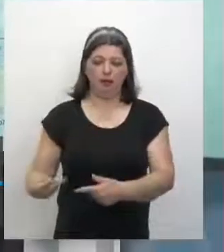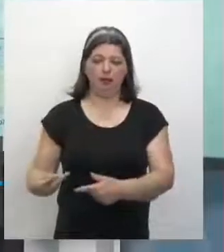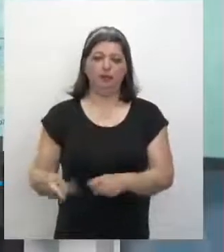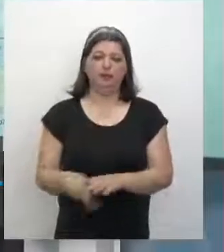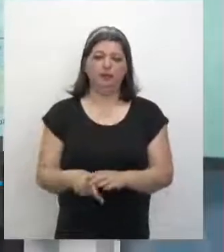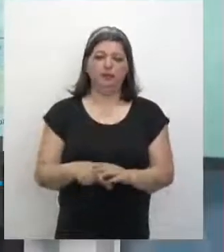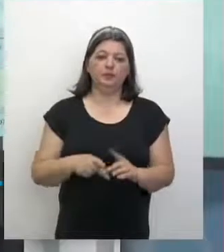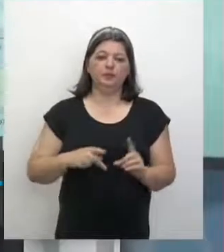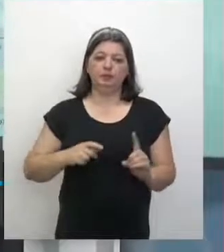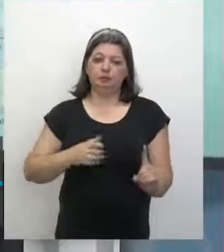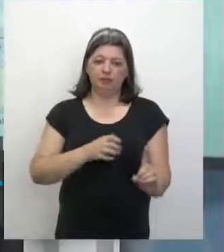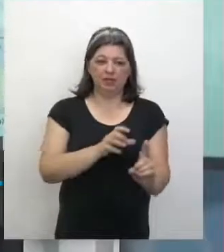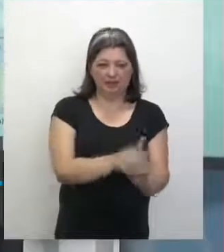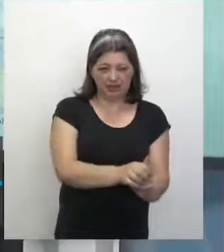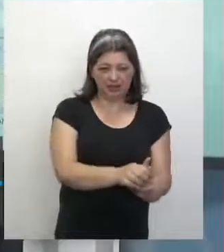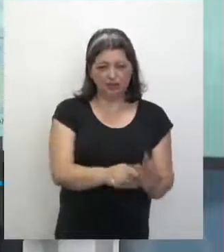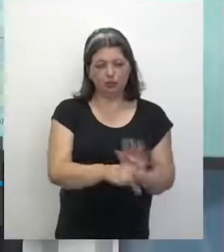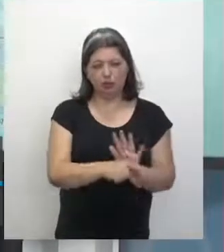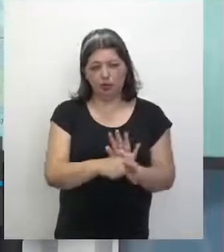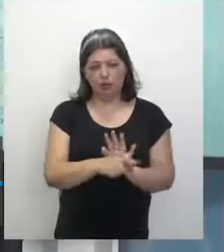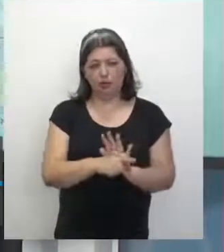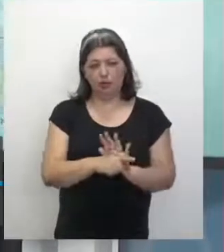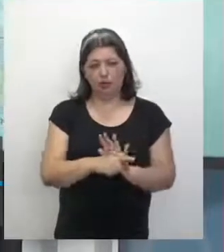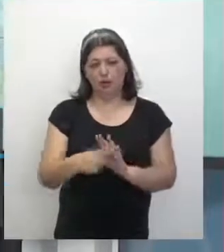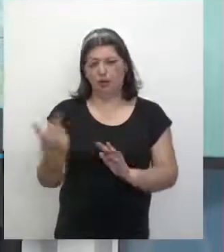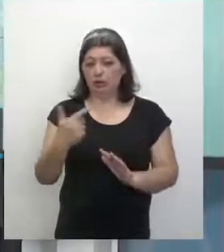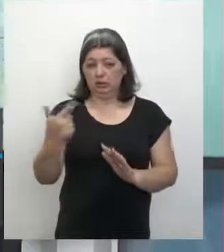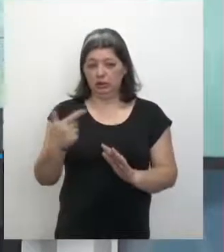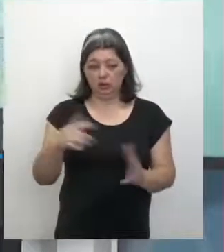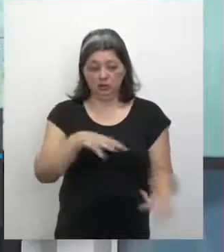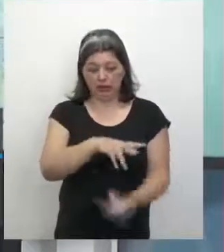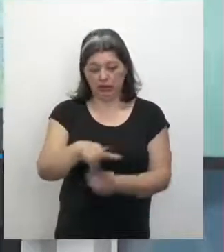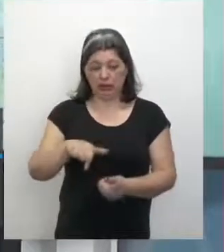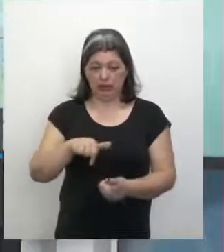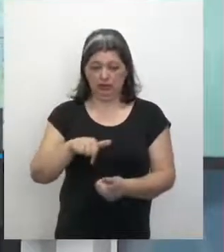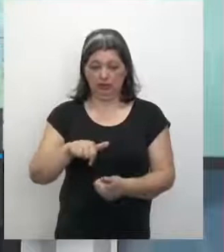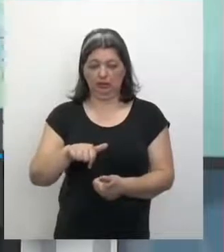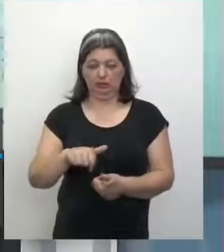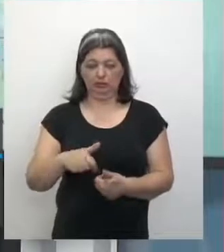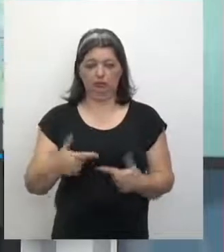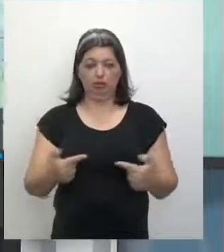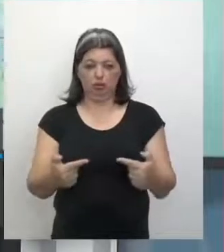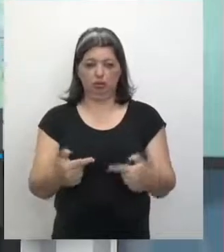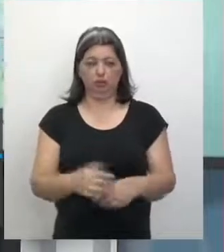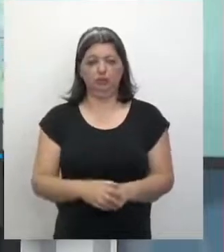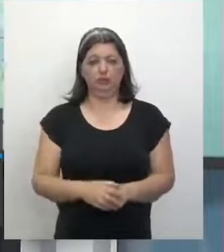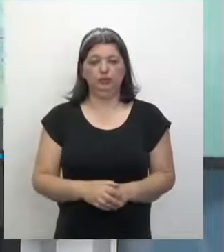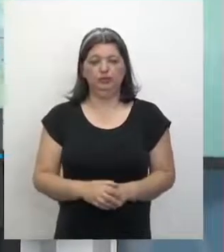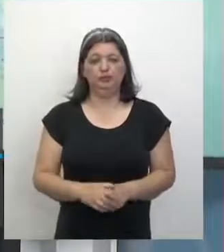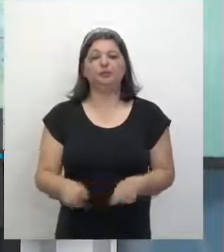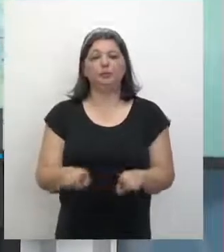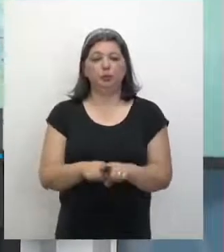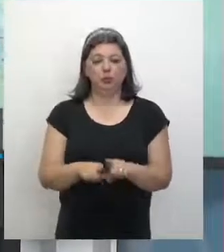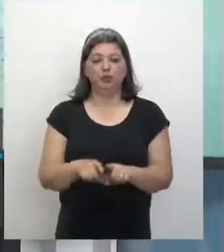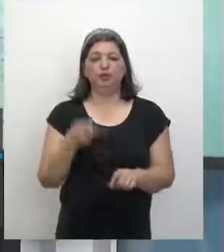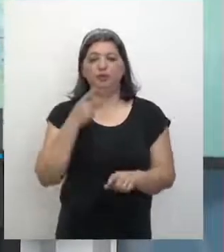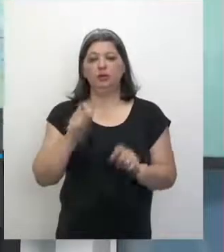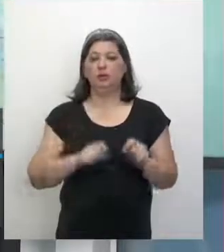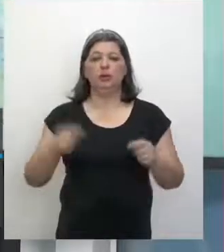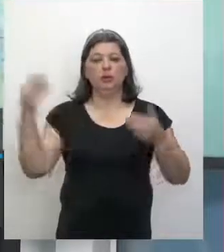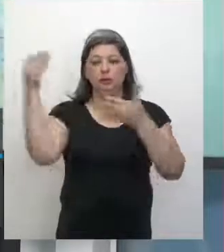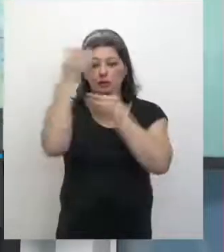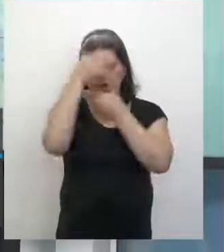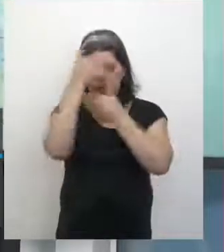perseguição na Segunda Guerra Mundial, principalmente aí falando isso aí do nazismo, né, e a questão aí das minorias,